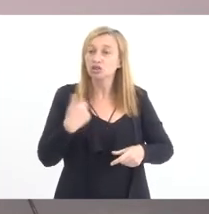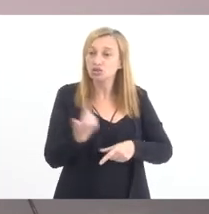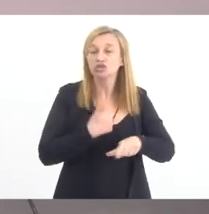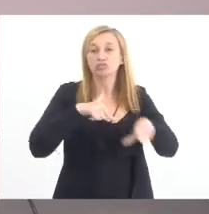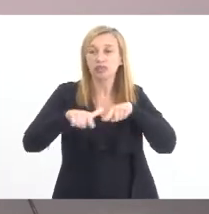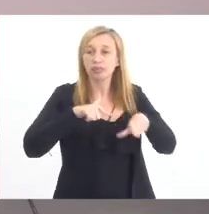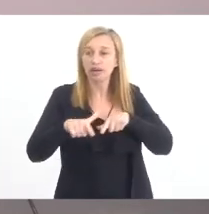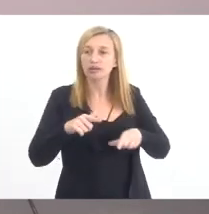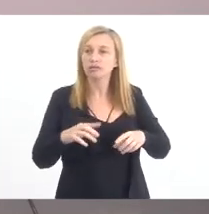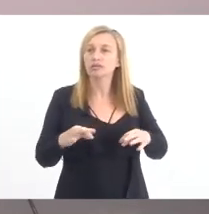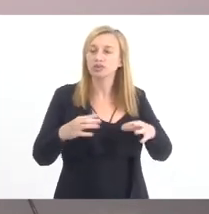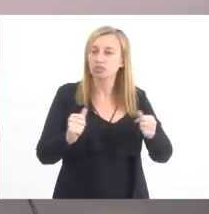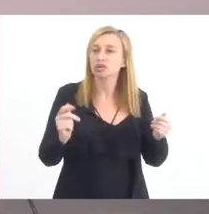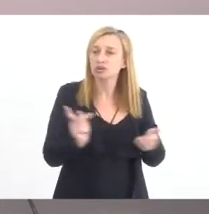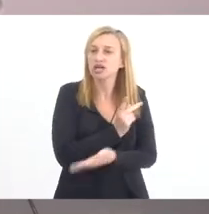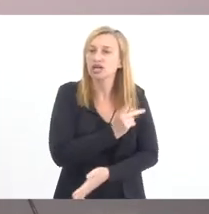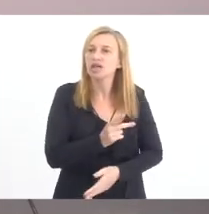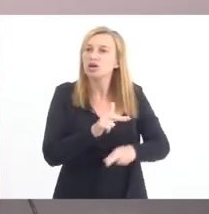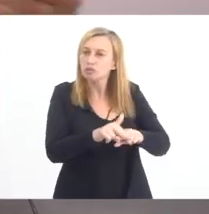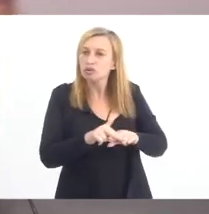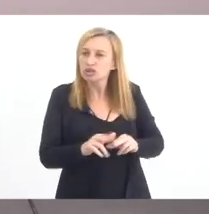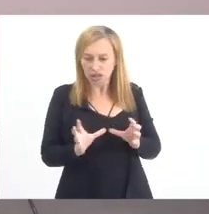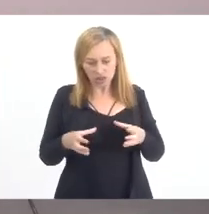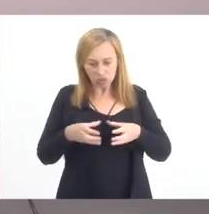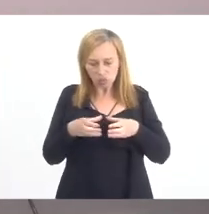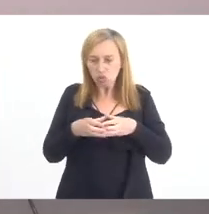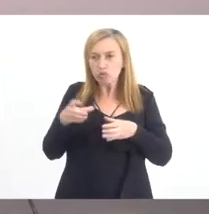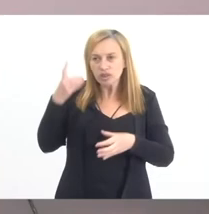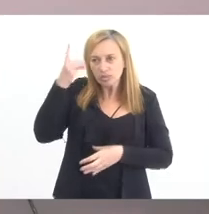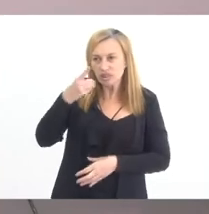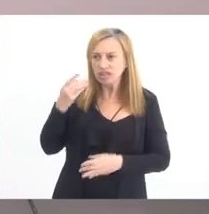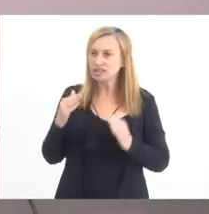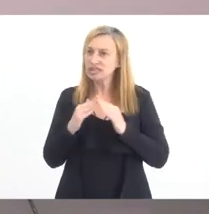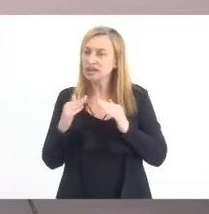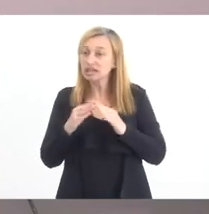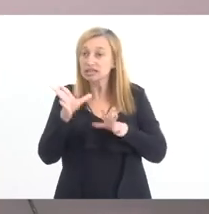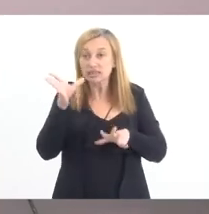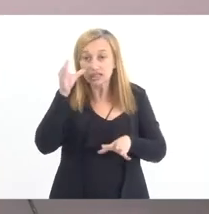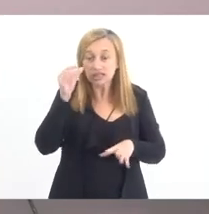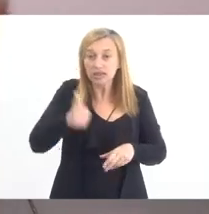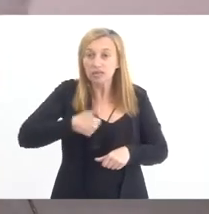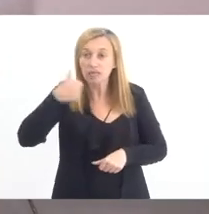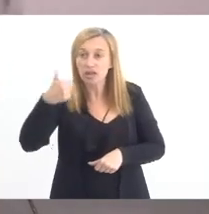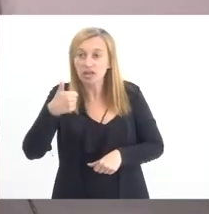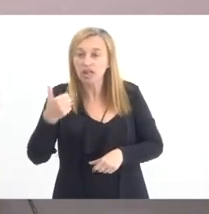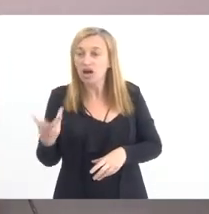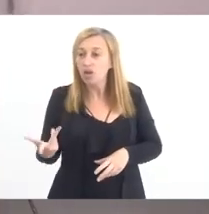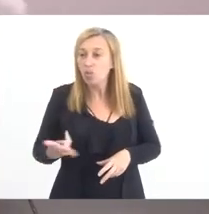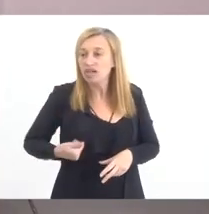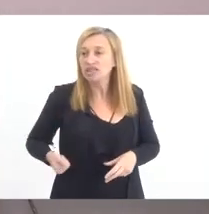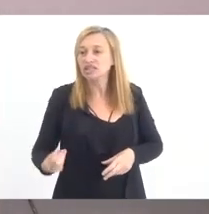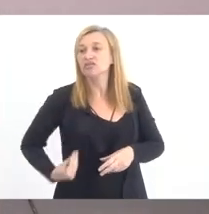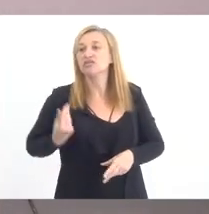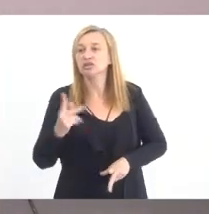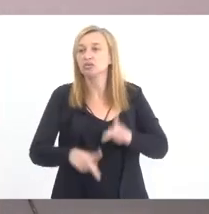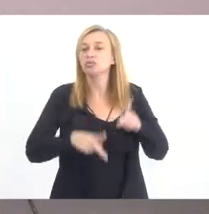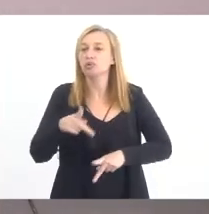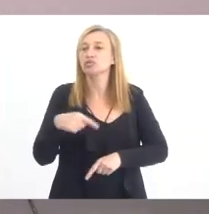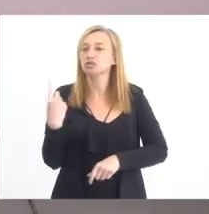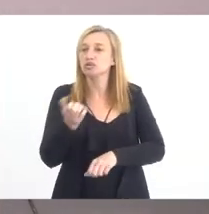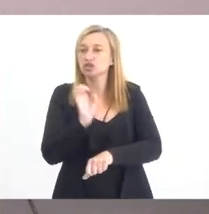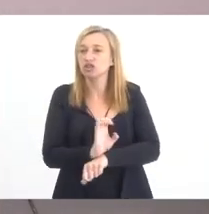para isso. Por isso que nós temos uma turma de deputados aqui nessa casa interessados em melhorar a qualidade de vida da população do nosso